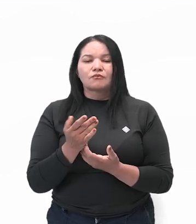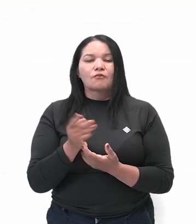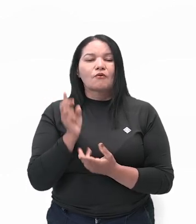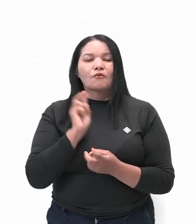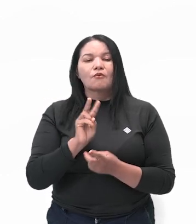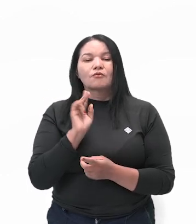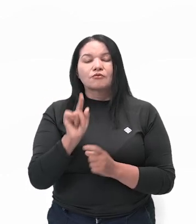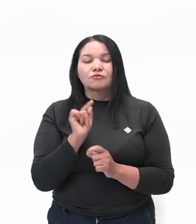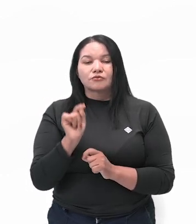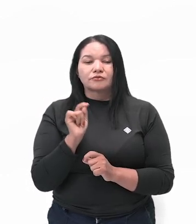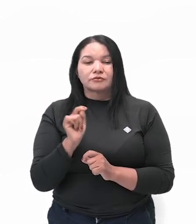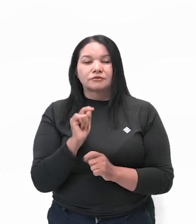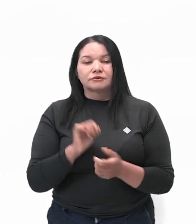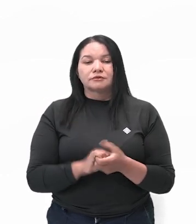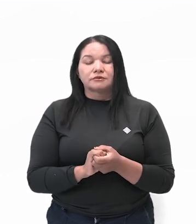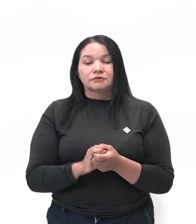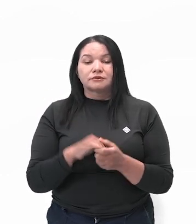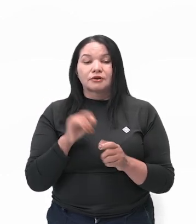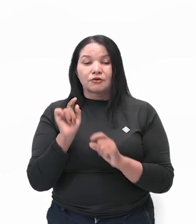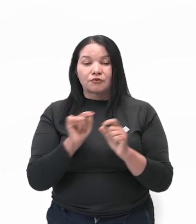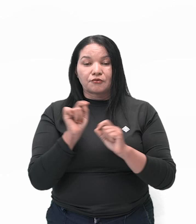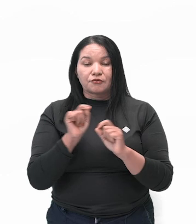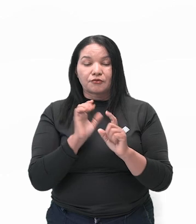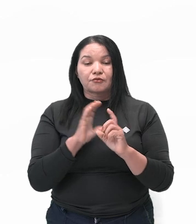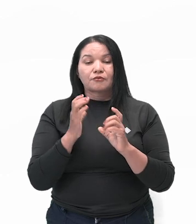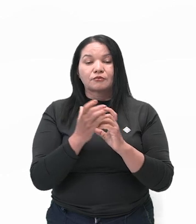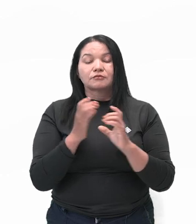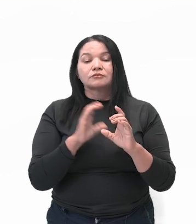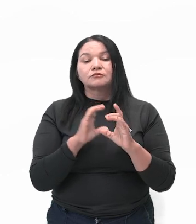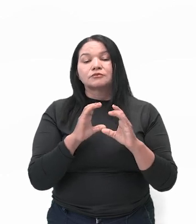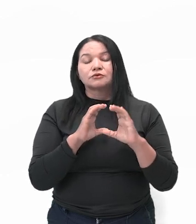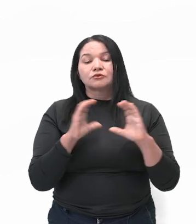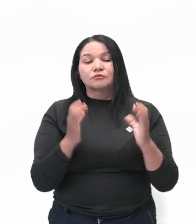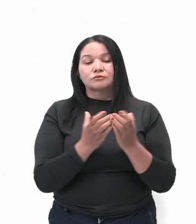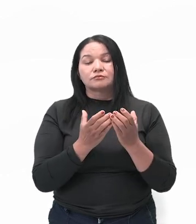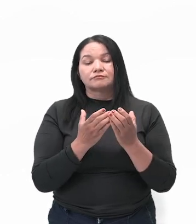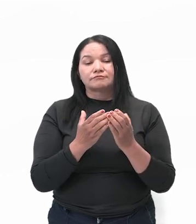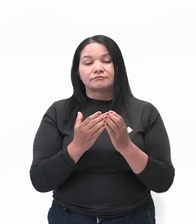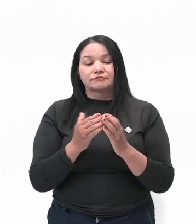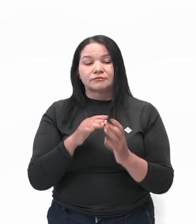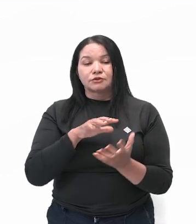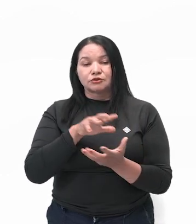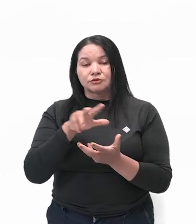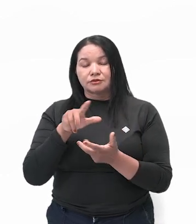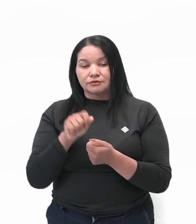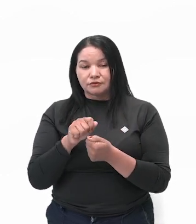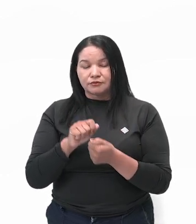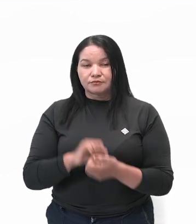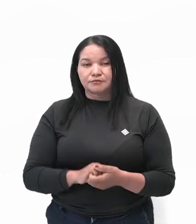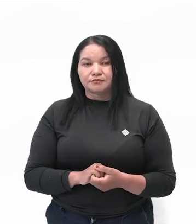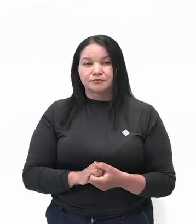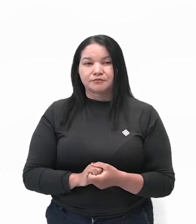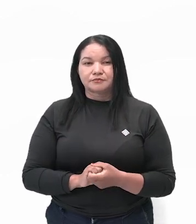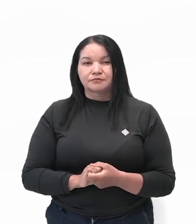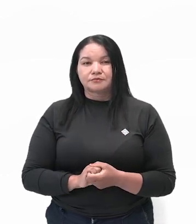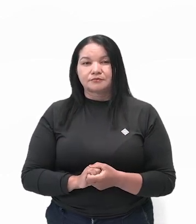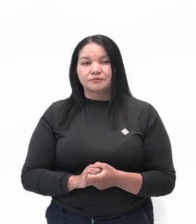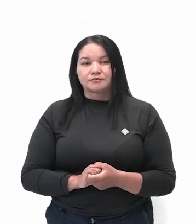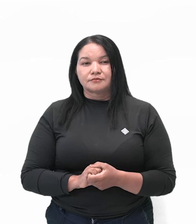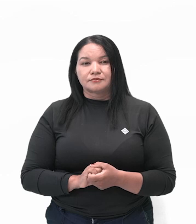é uma comunidade internacional. Nós temos ali, que